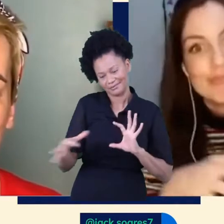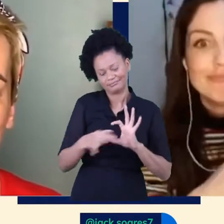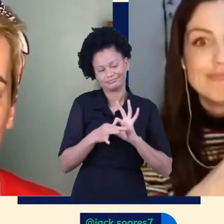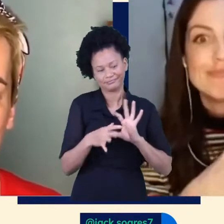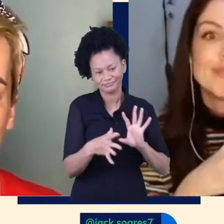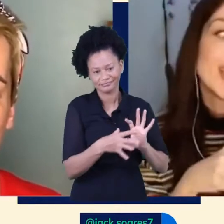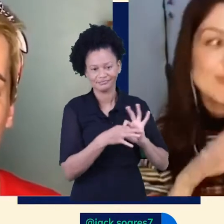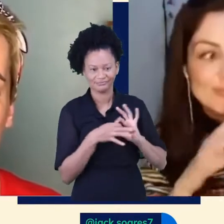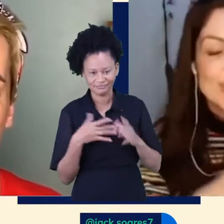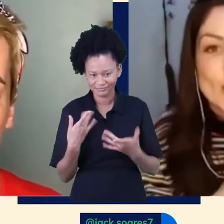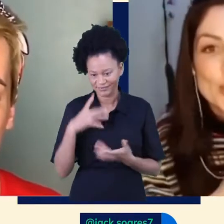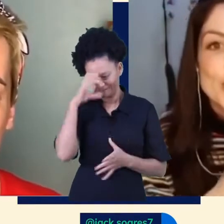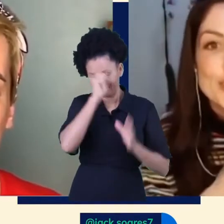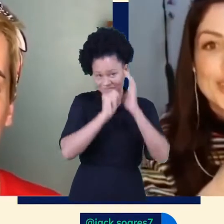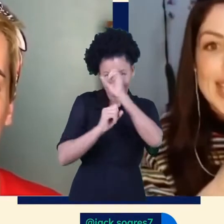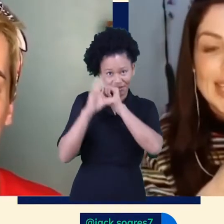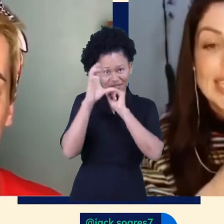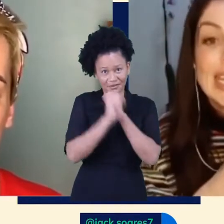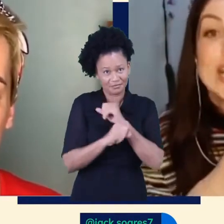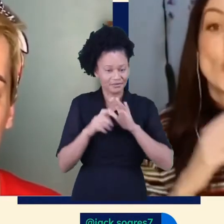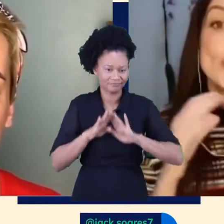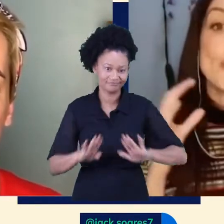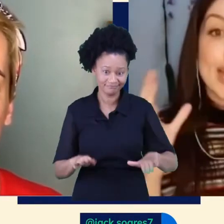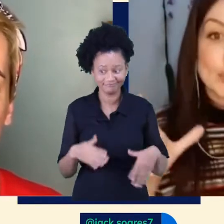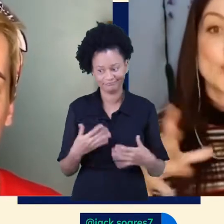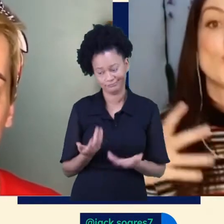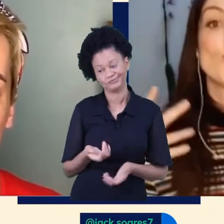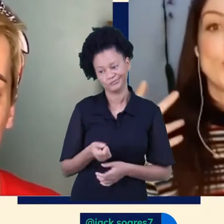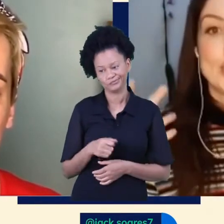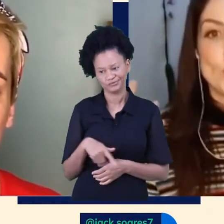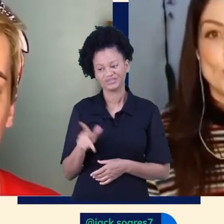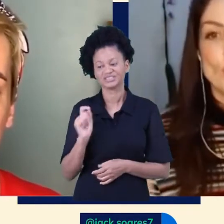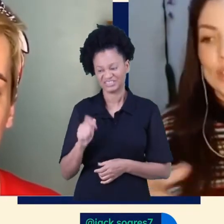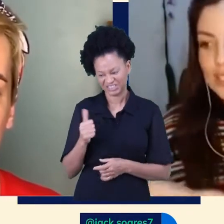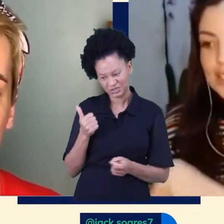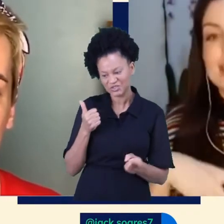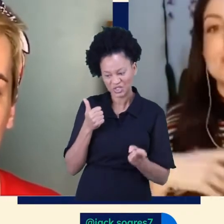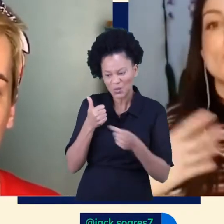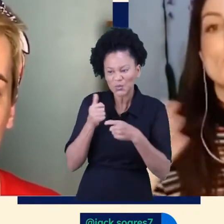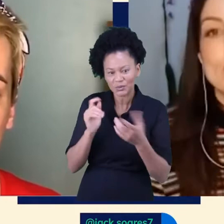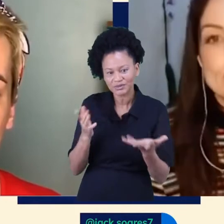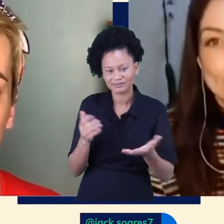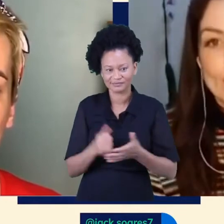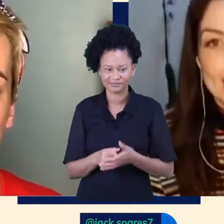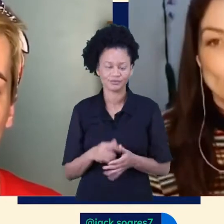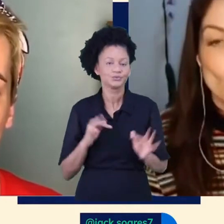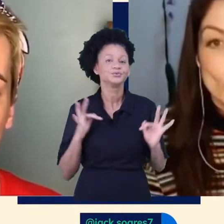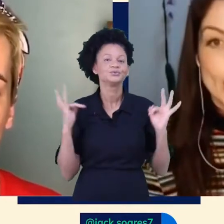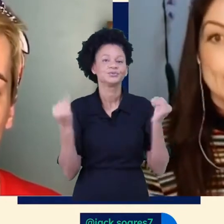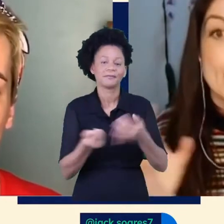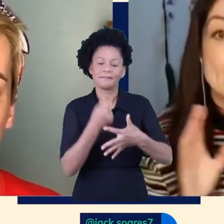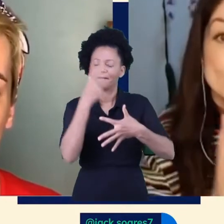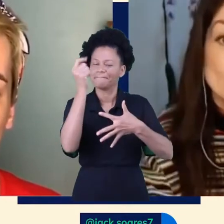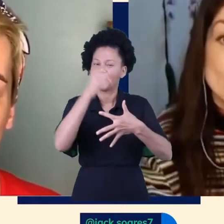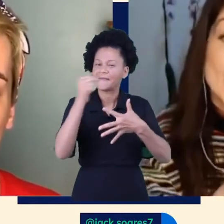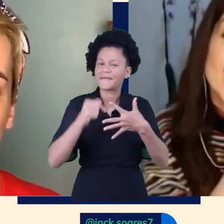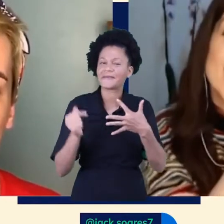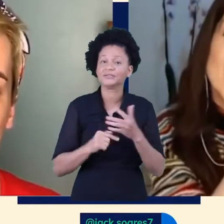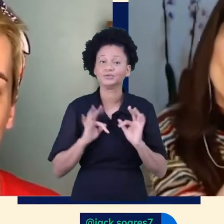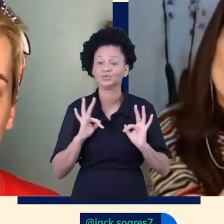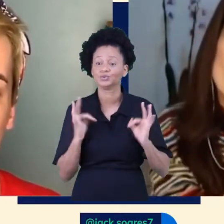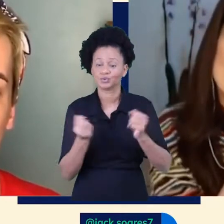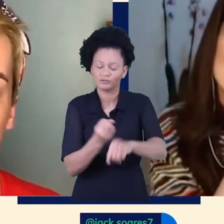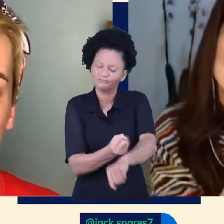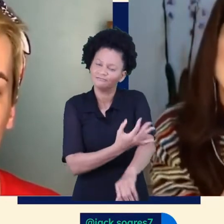tipo, tá curtindo quem? Quando eu falo de tudo isso, de todas essas emoções que vêm à tona, é pra gente lembrar